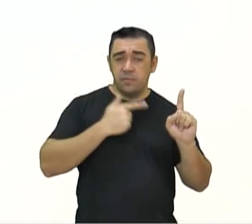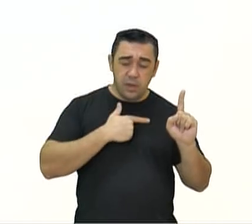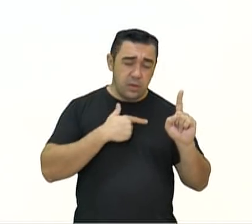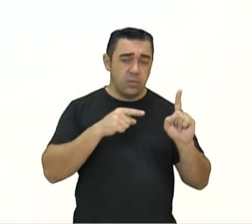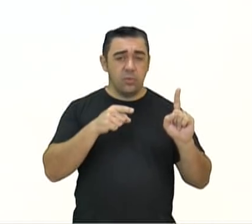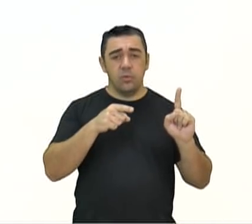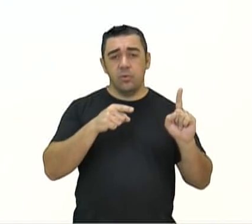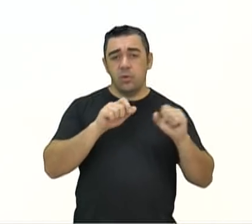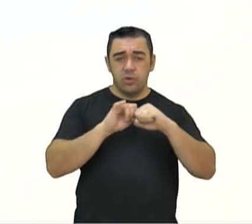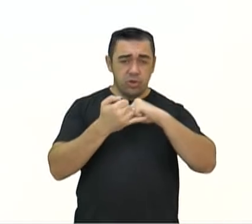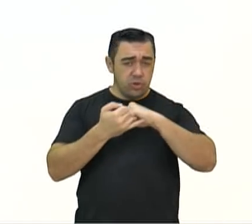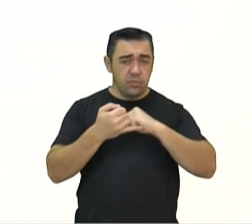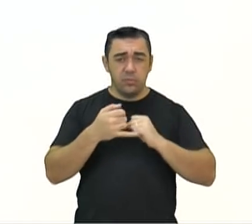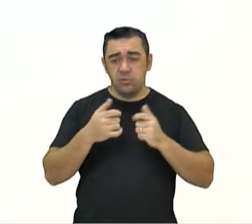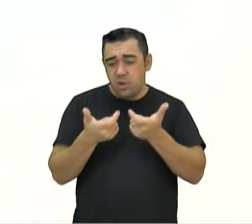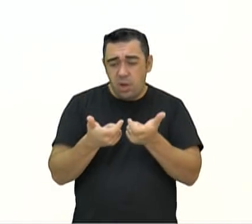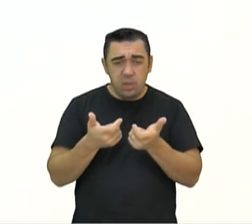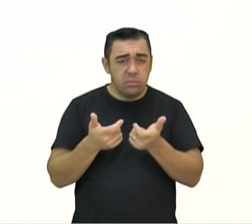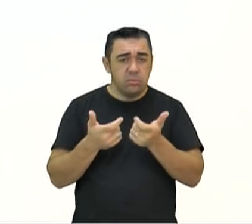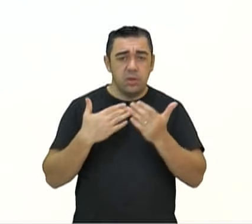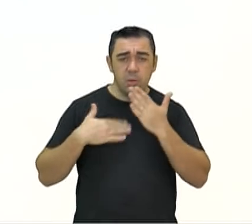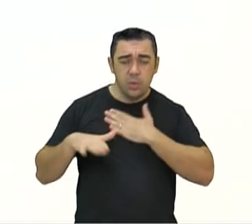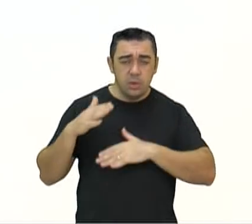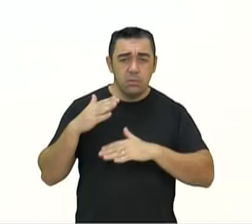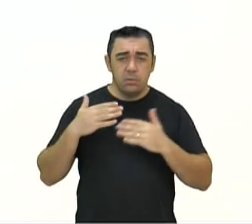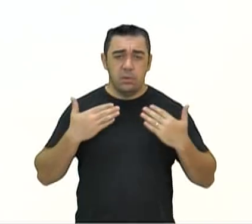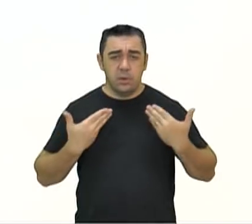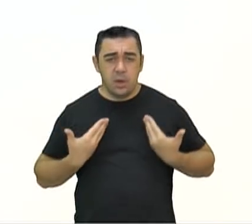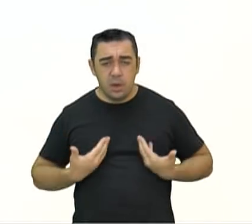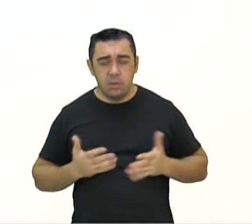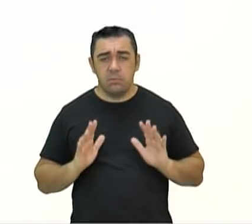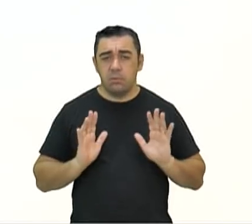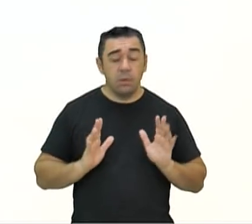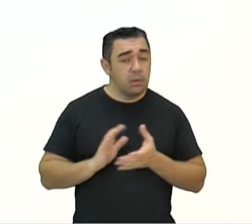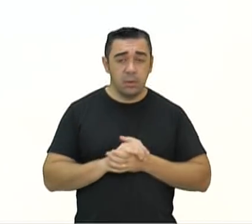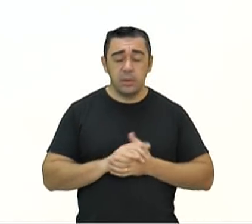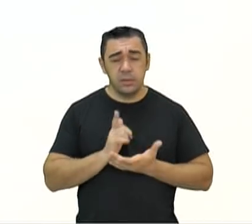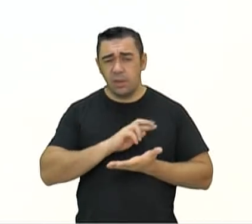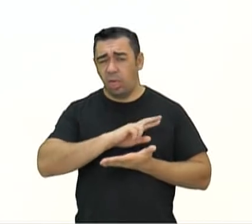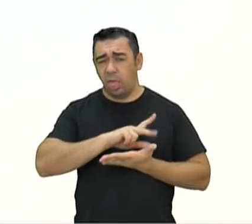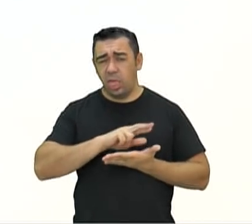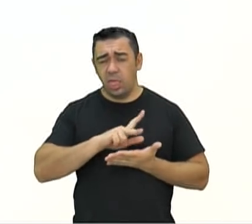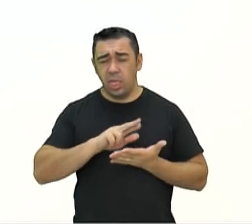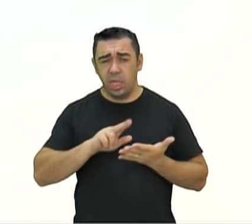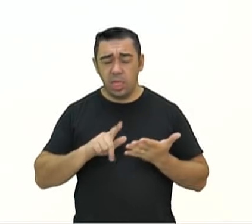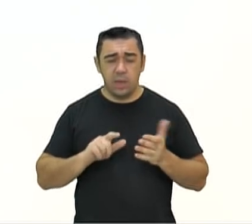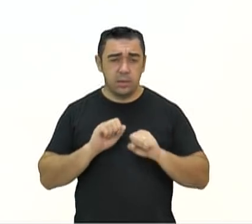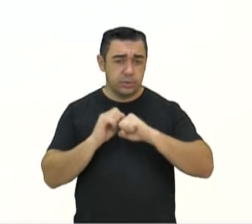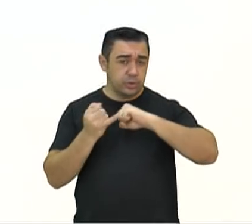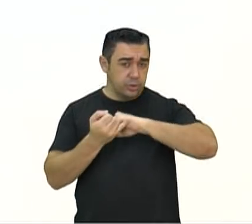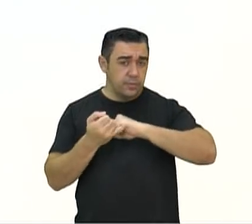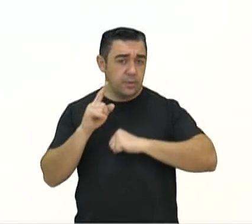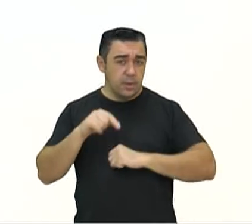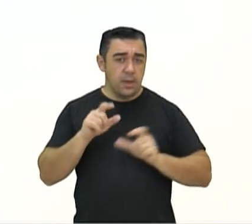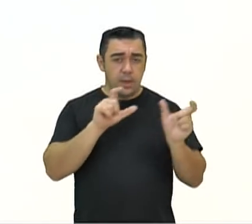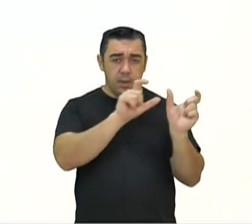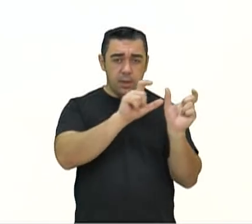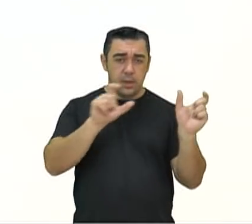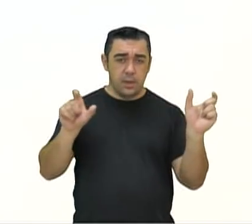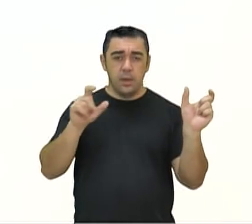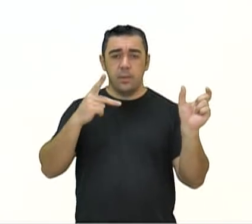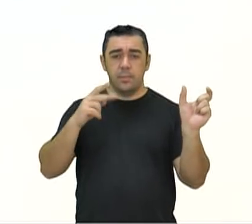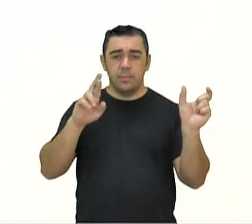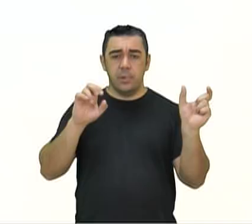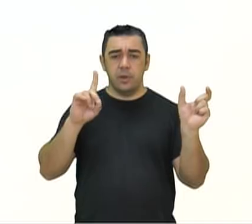chato, sei lá, poderia ser tranquilo, calmo, né? Então, poderíamos ter outros adjetivos ali que funcionariam como predicativo desse sujeito que